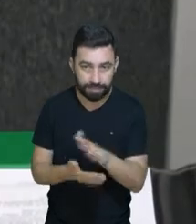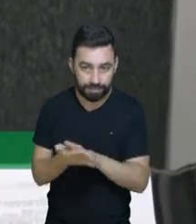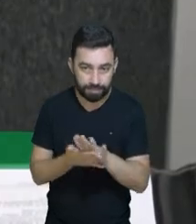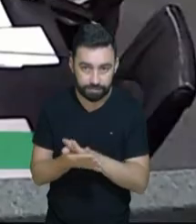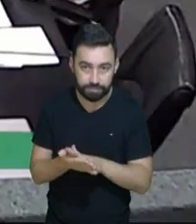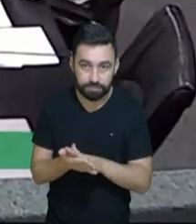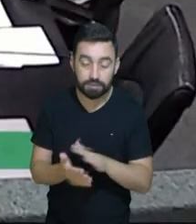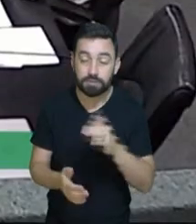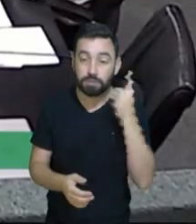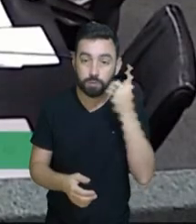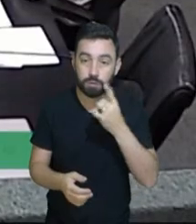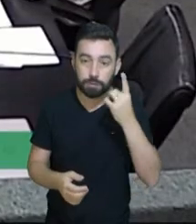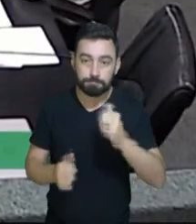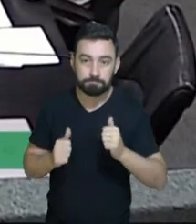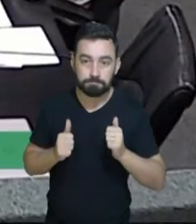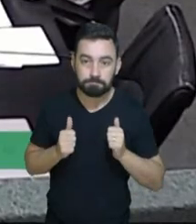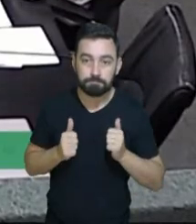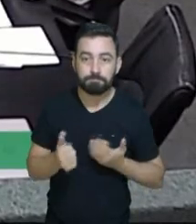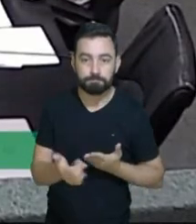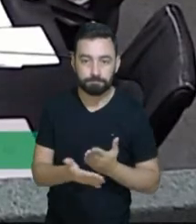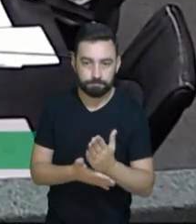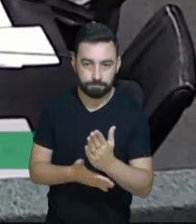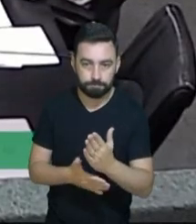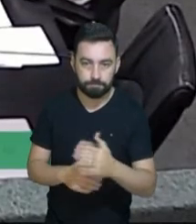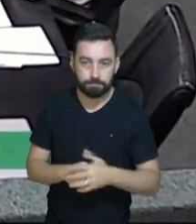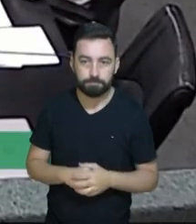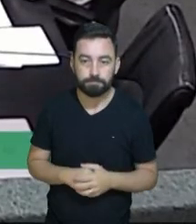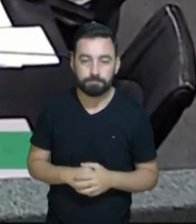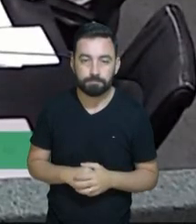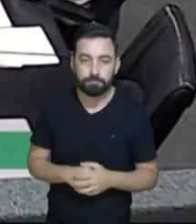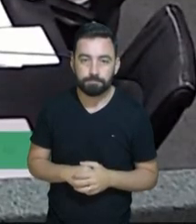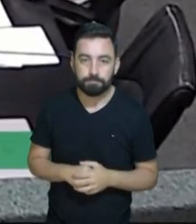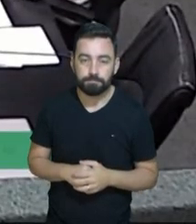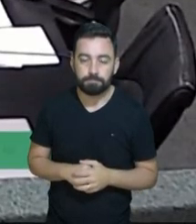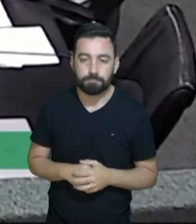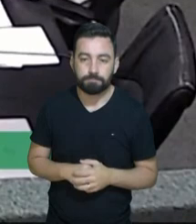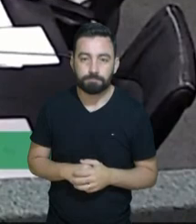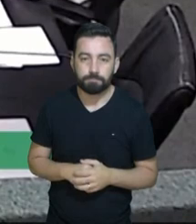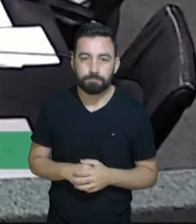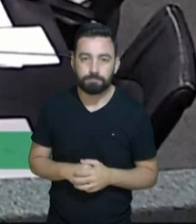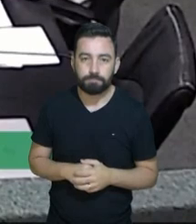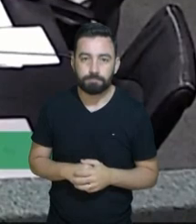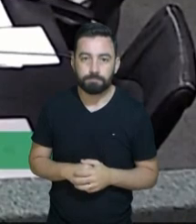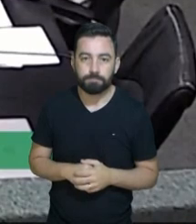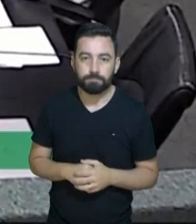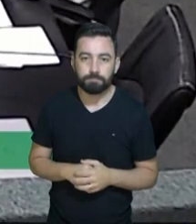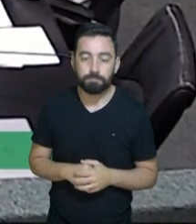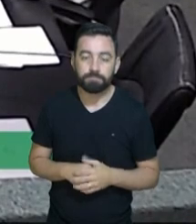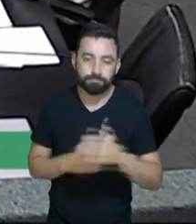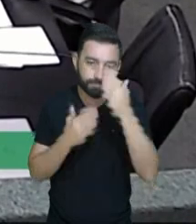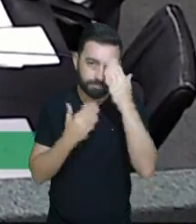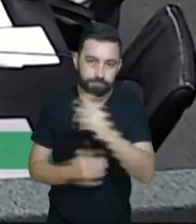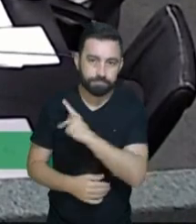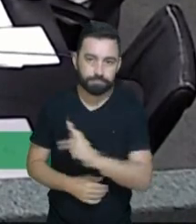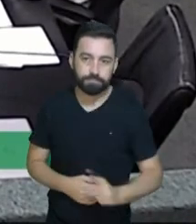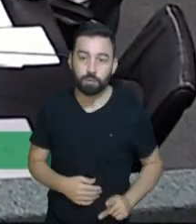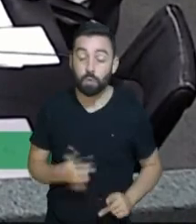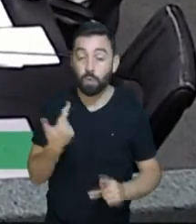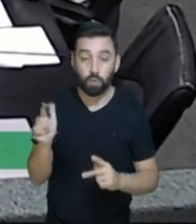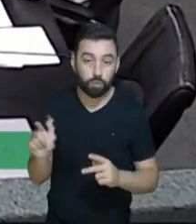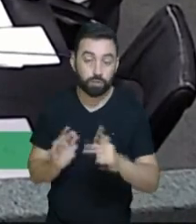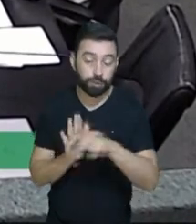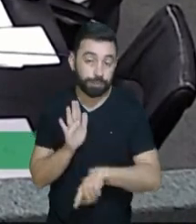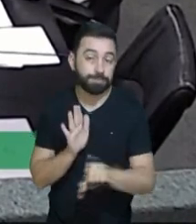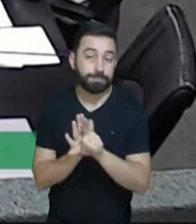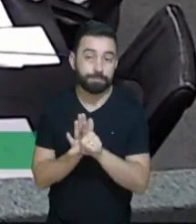aos deputados que a prova perman como se encontra Está aprovado PED diligência ao referido projeto obrigado senhor presidente o segundo projeto